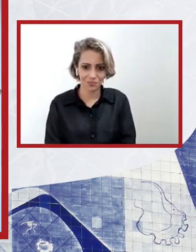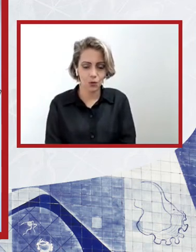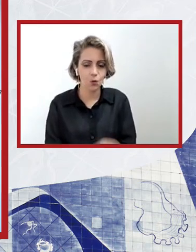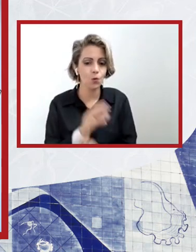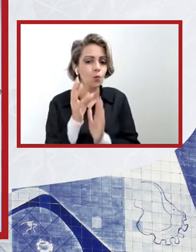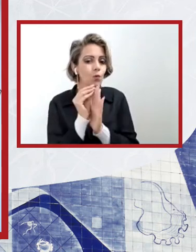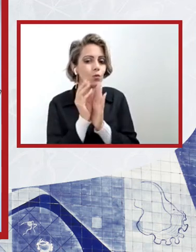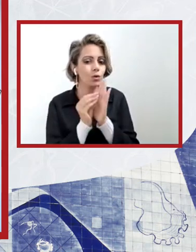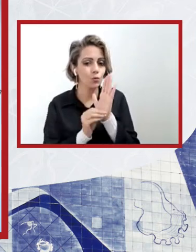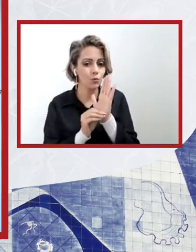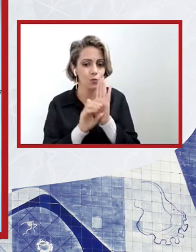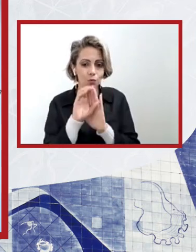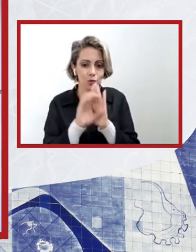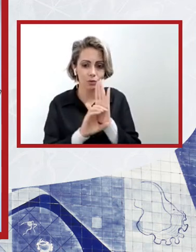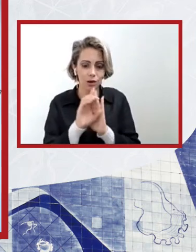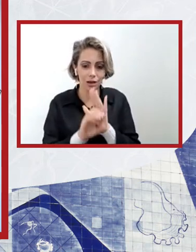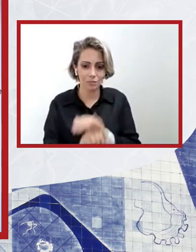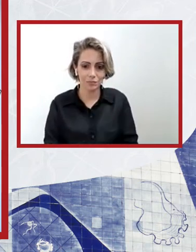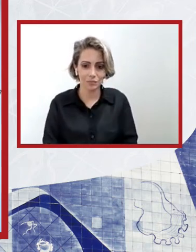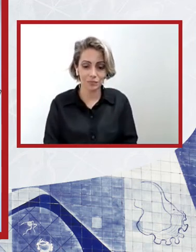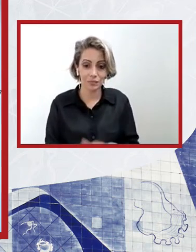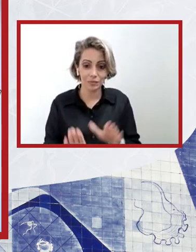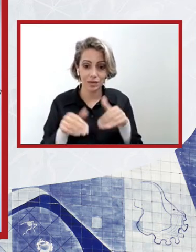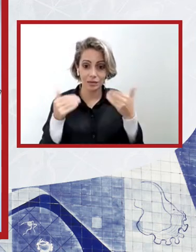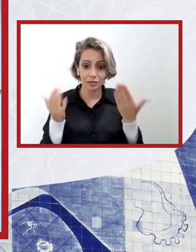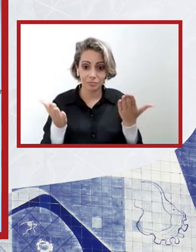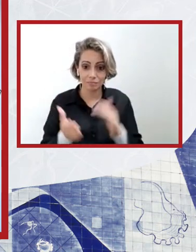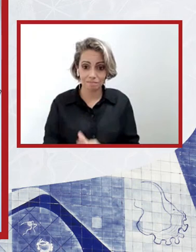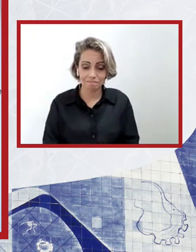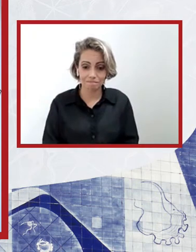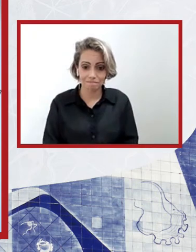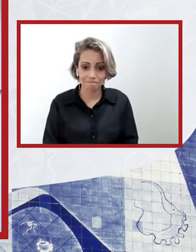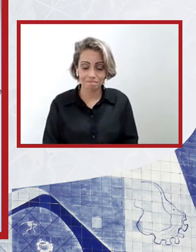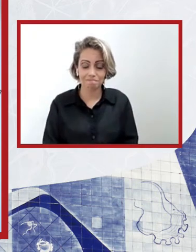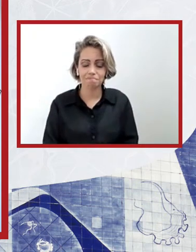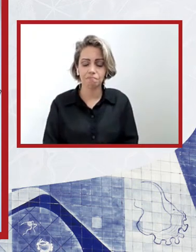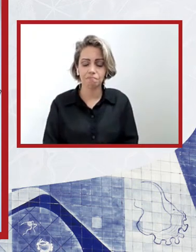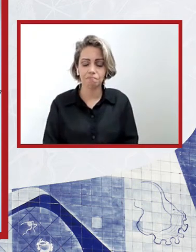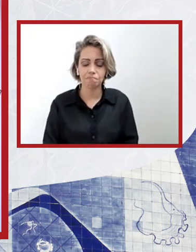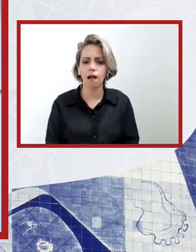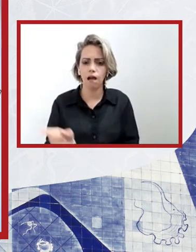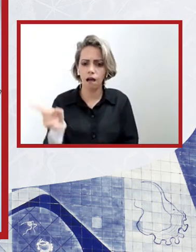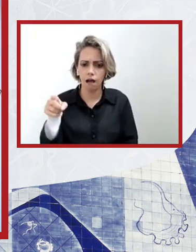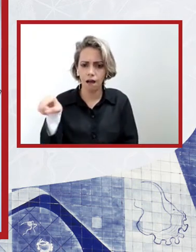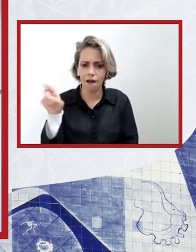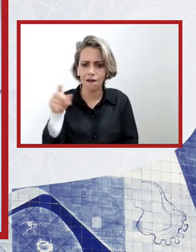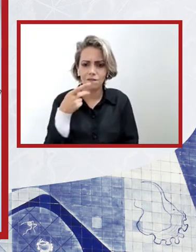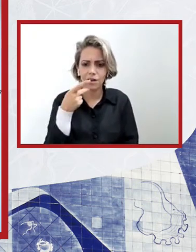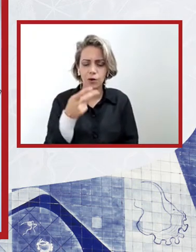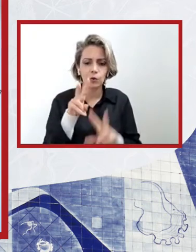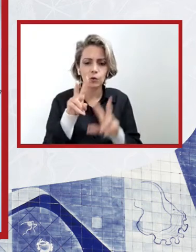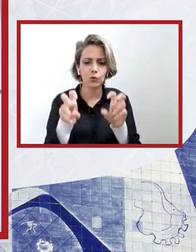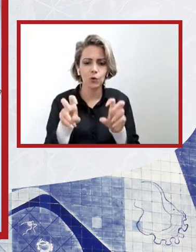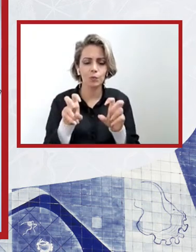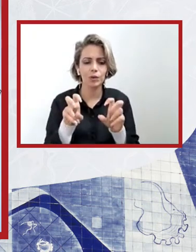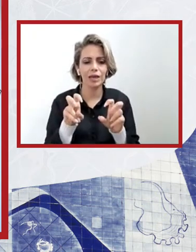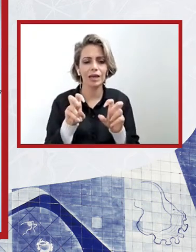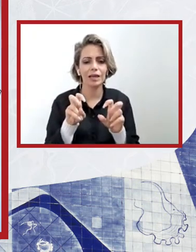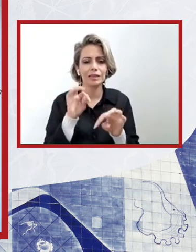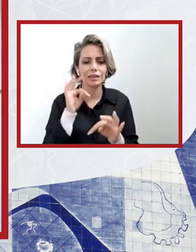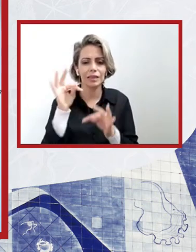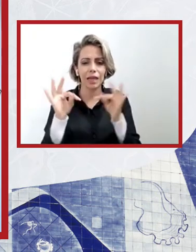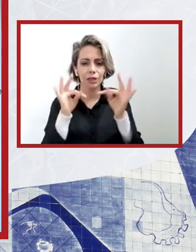curriculares. Daí eles falaram a respeito das tecnologias